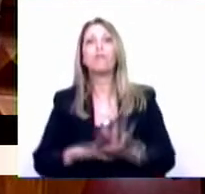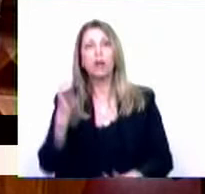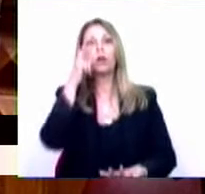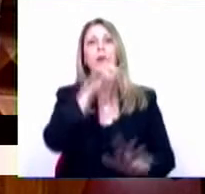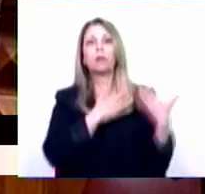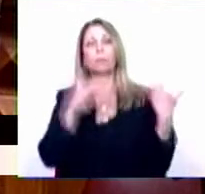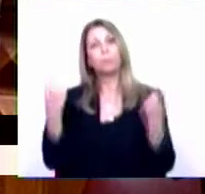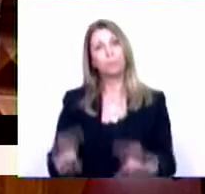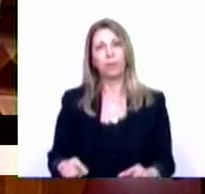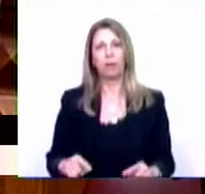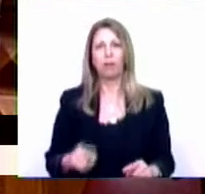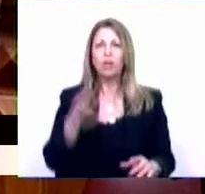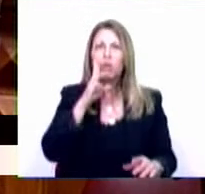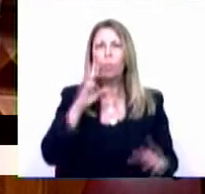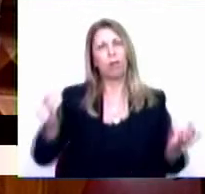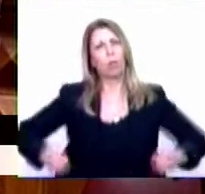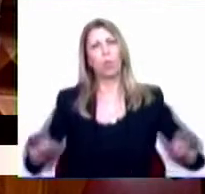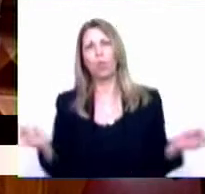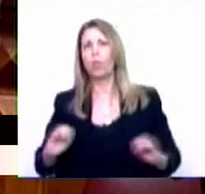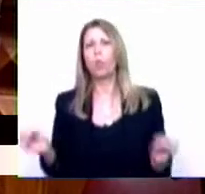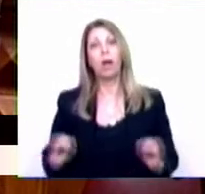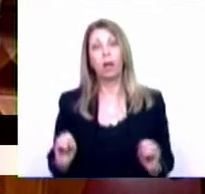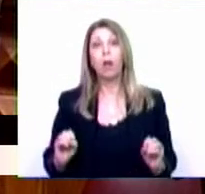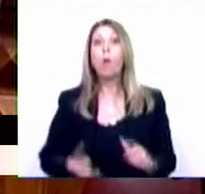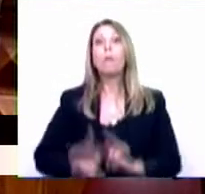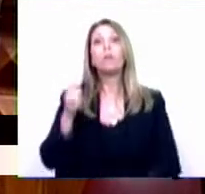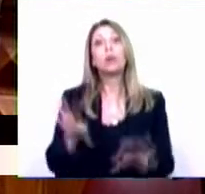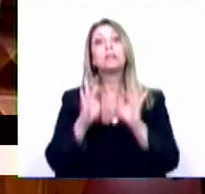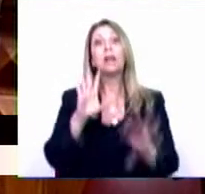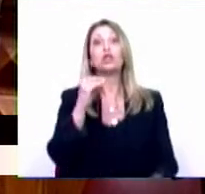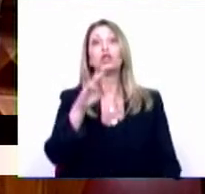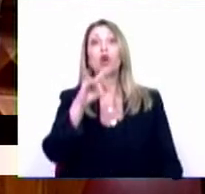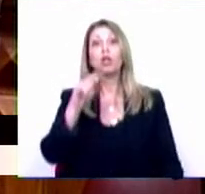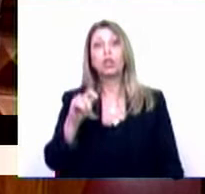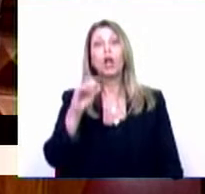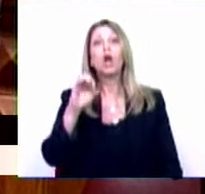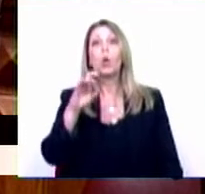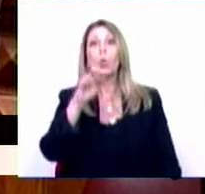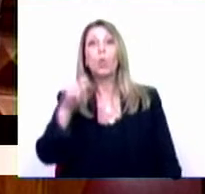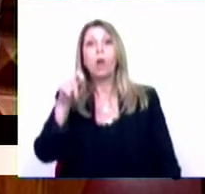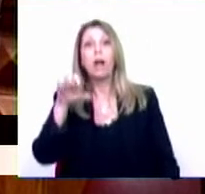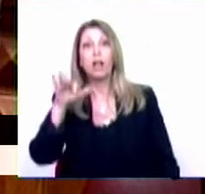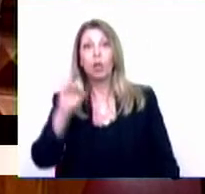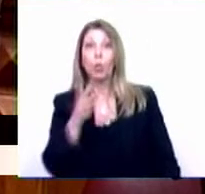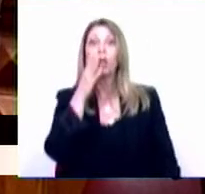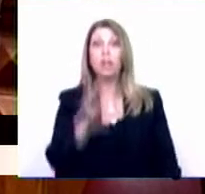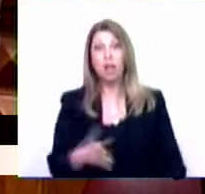responsável. Não há desculpas, ou melhor ainda, como diria Jorge Coelho, a culpa não pode, neste caso,